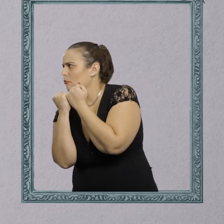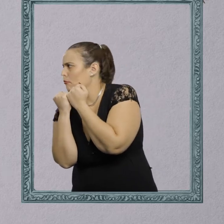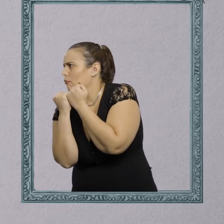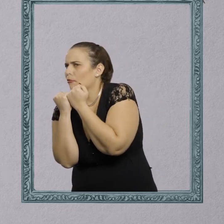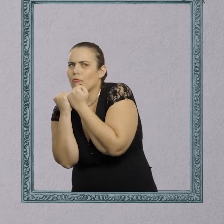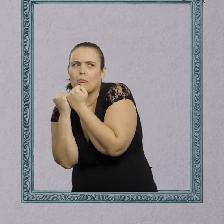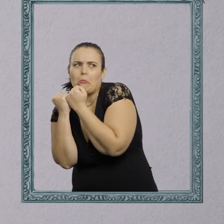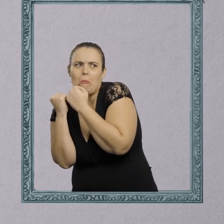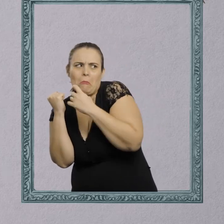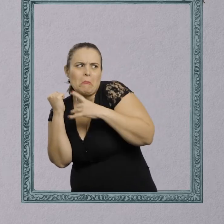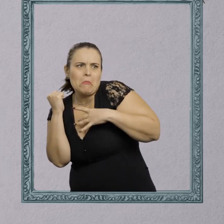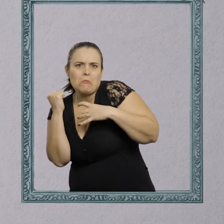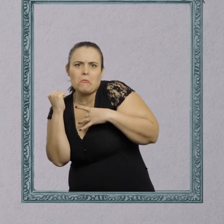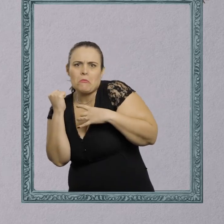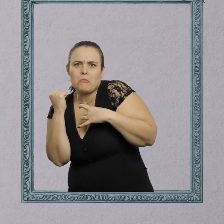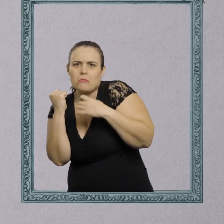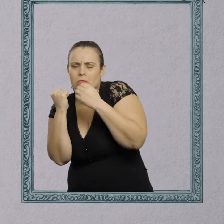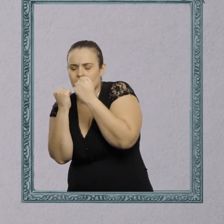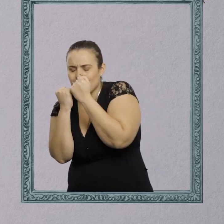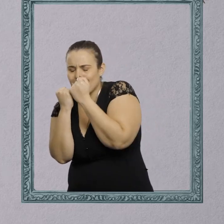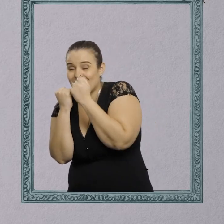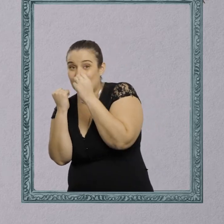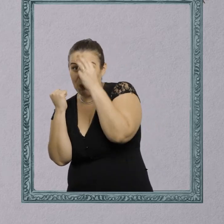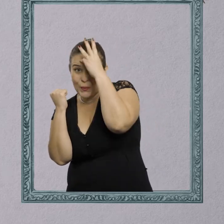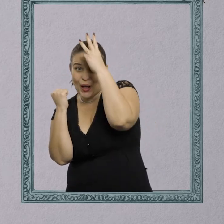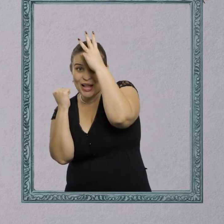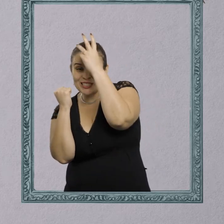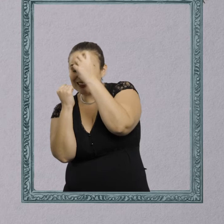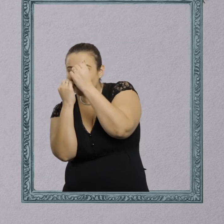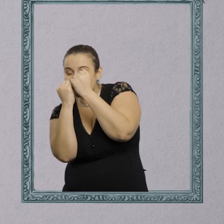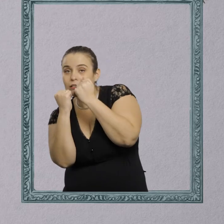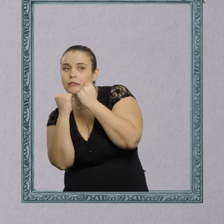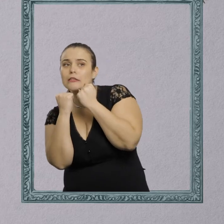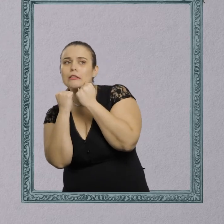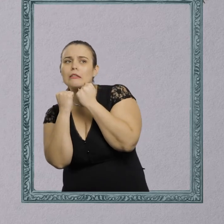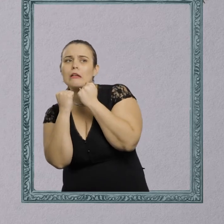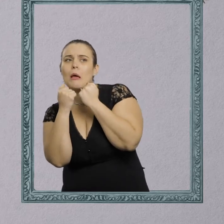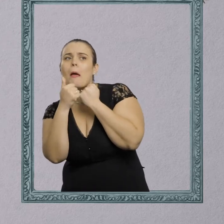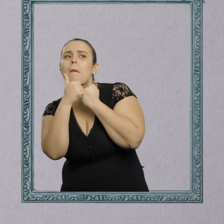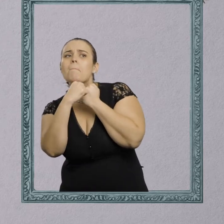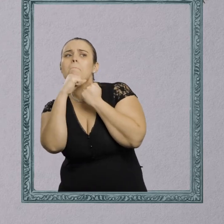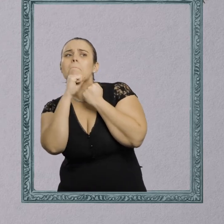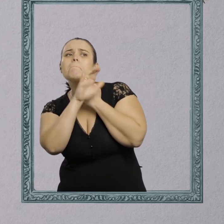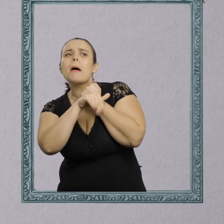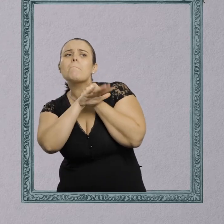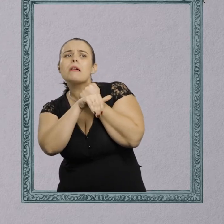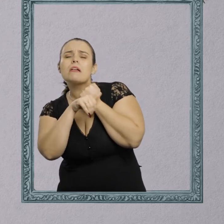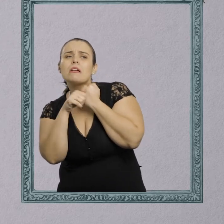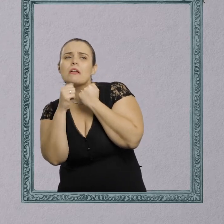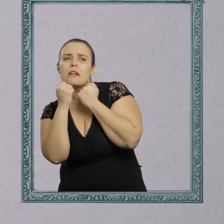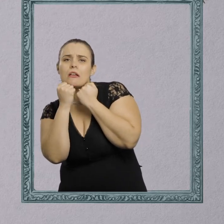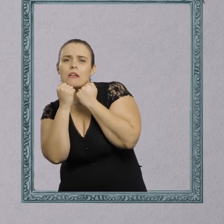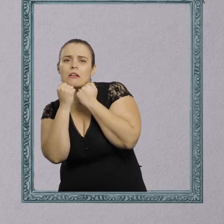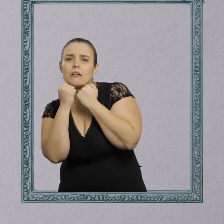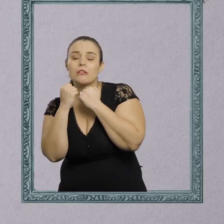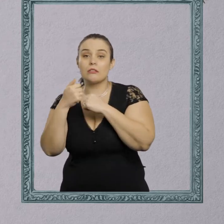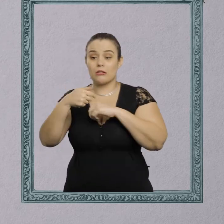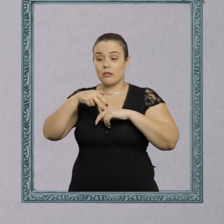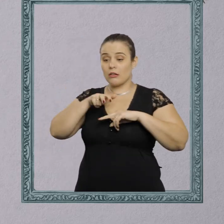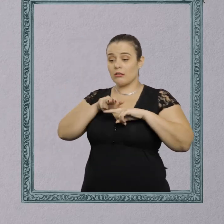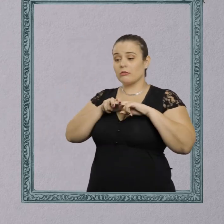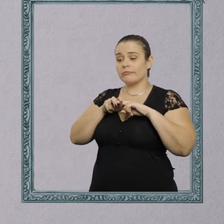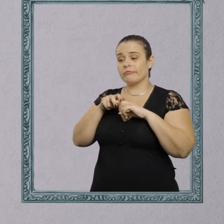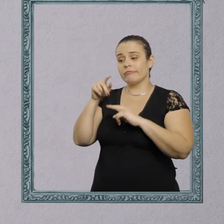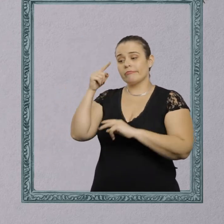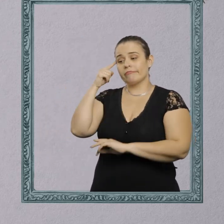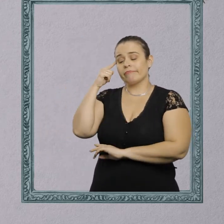Então, Wendy chamou a Sra. Darling. Ela falou: Mamãe! A Sra. Darling achou que era